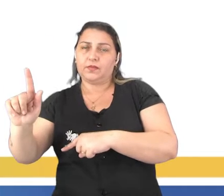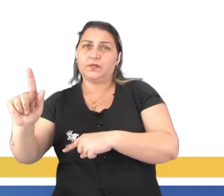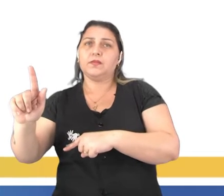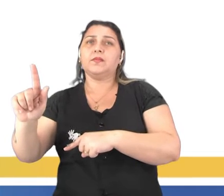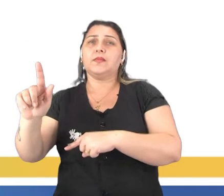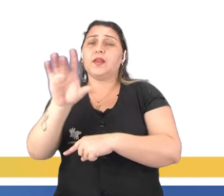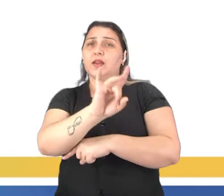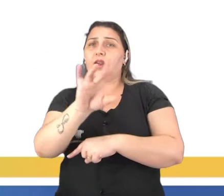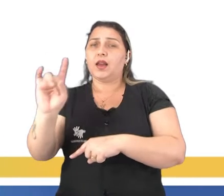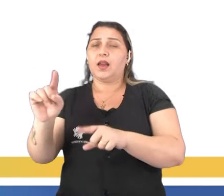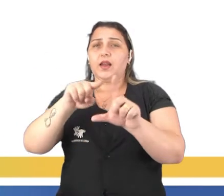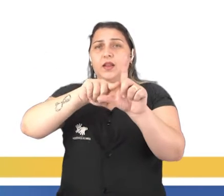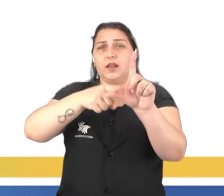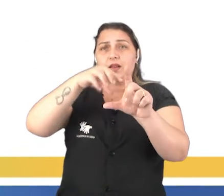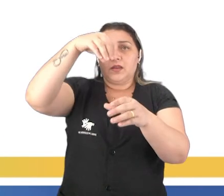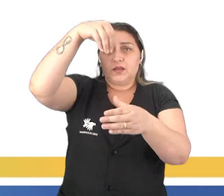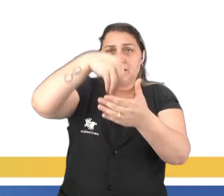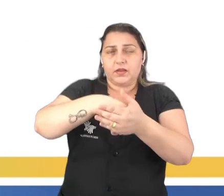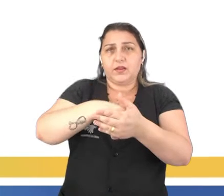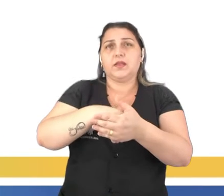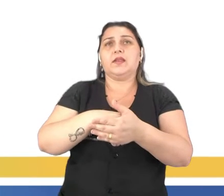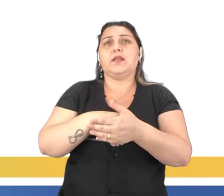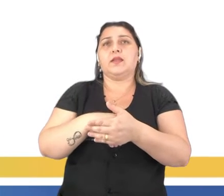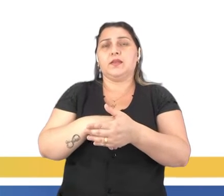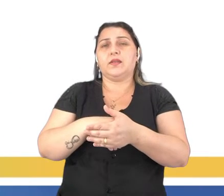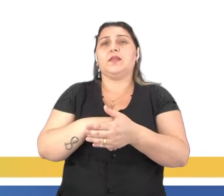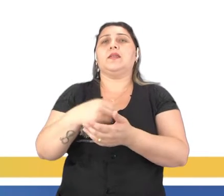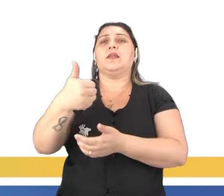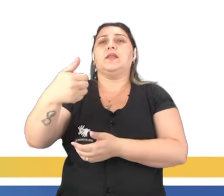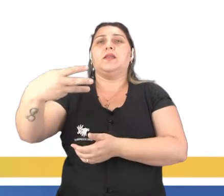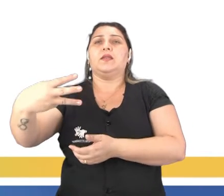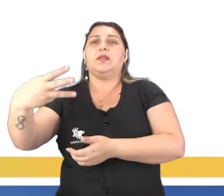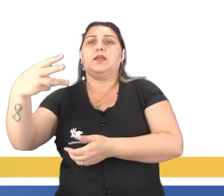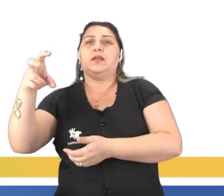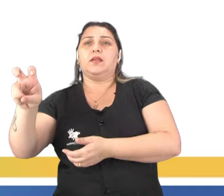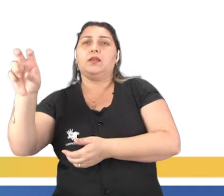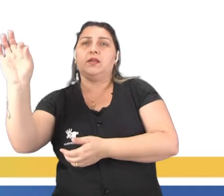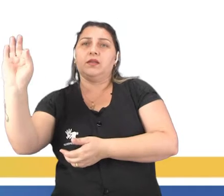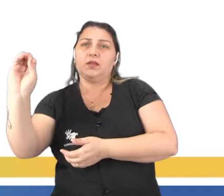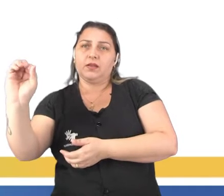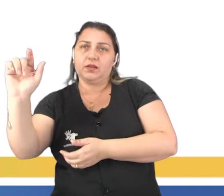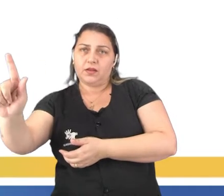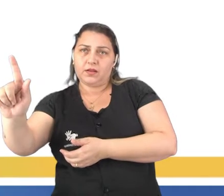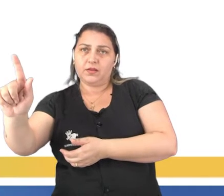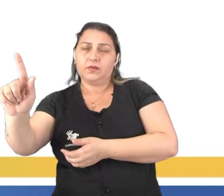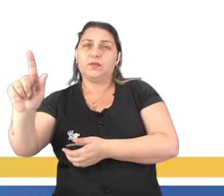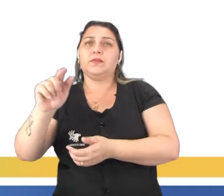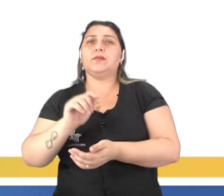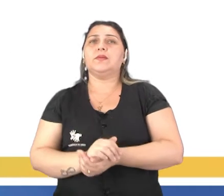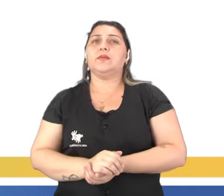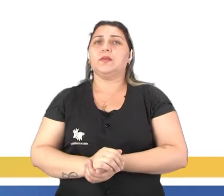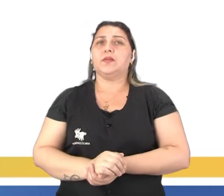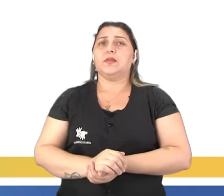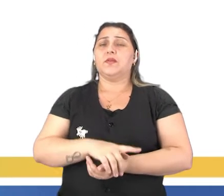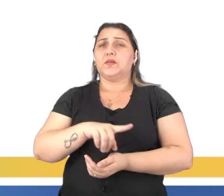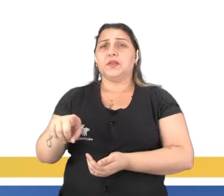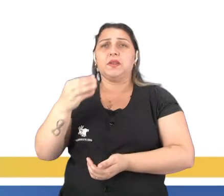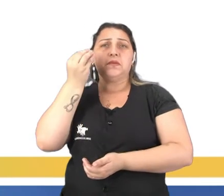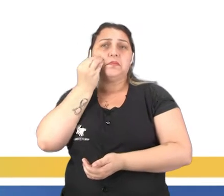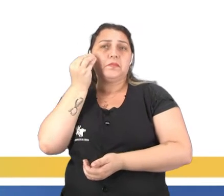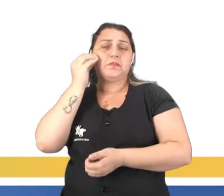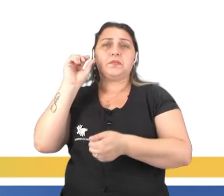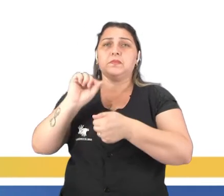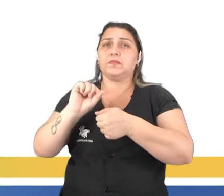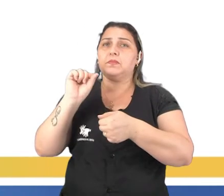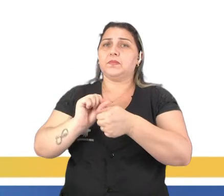logo, cada ângulo interno de um octógono regular mede 135 graus. Então, é interessante que vocês tentem fazer